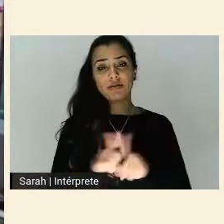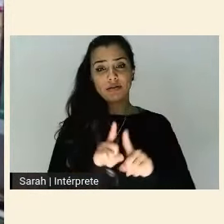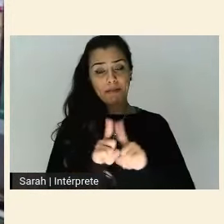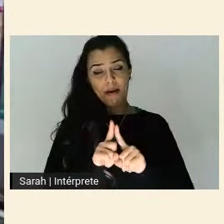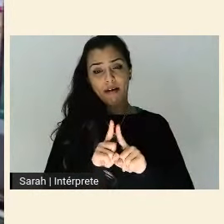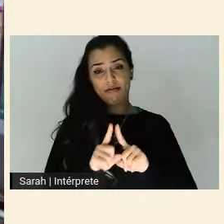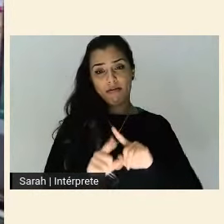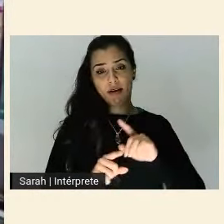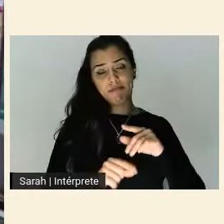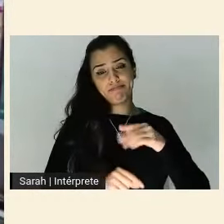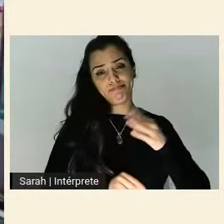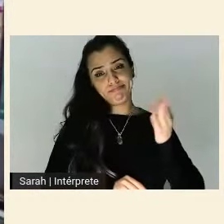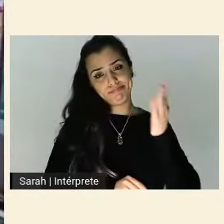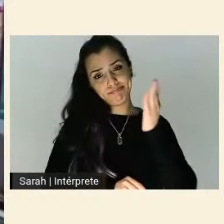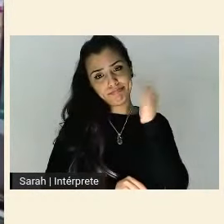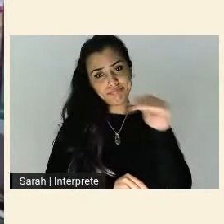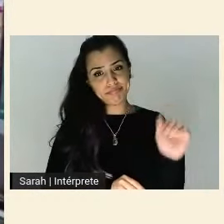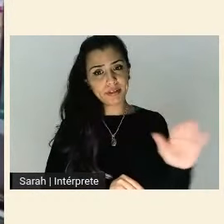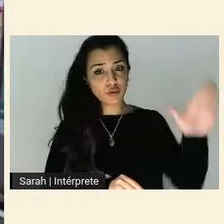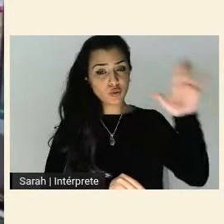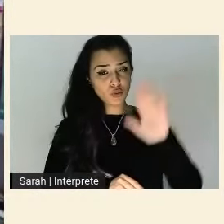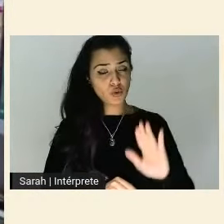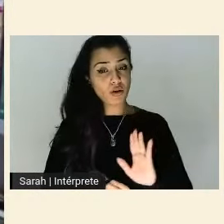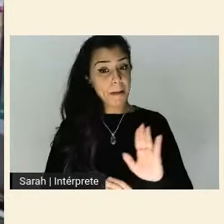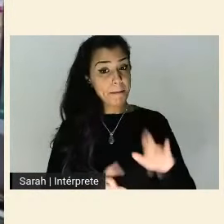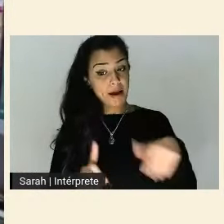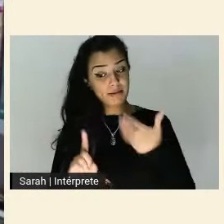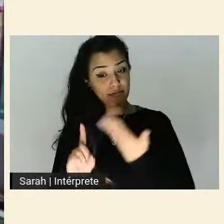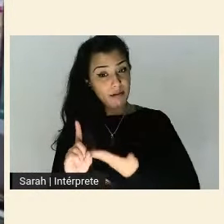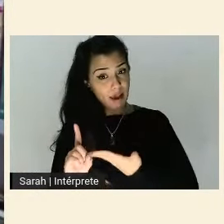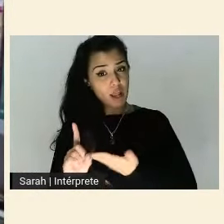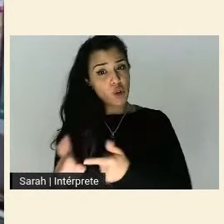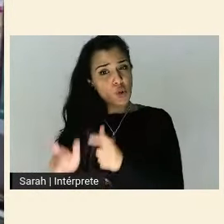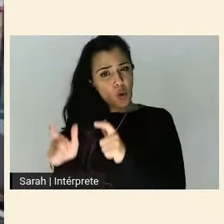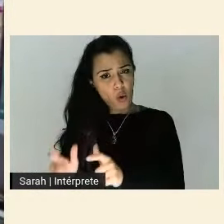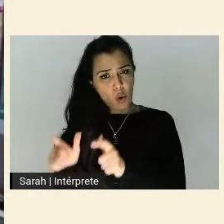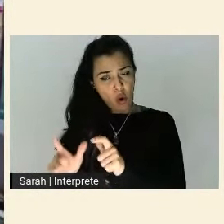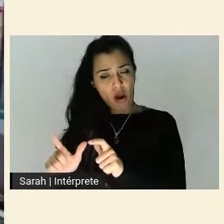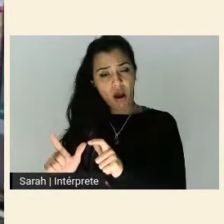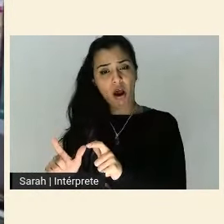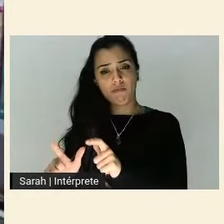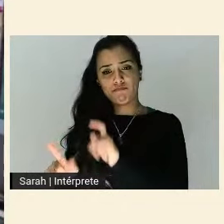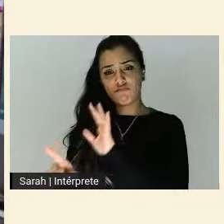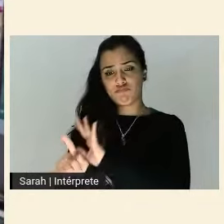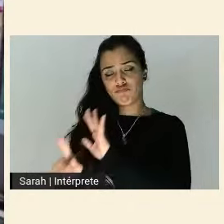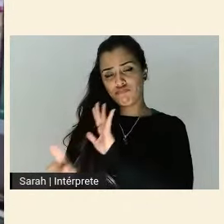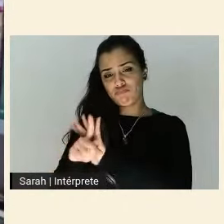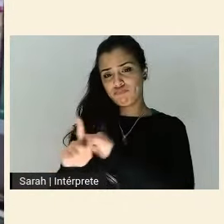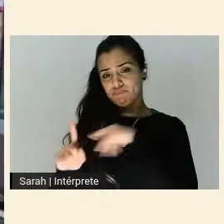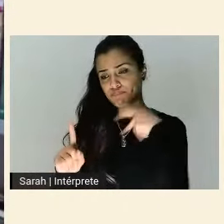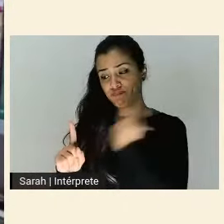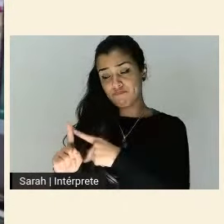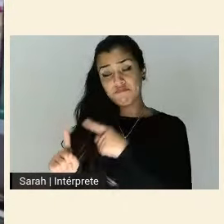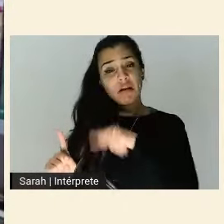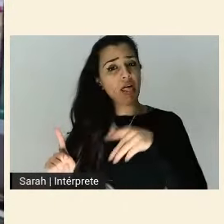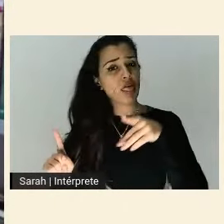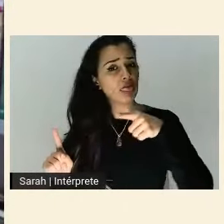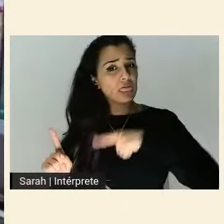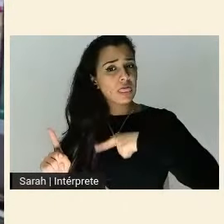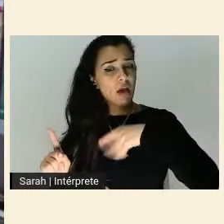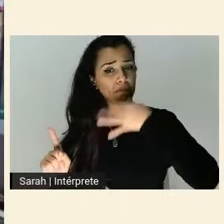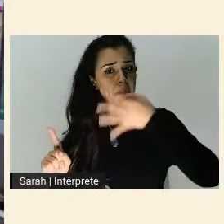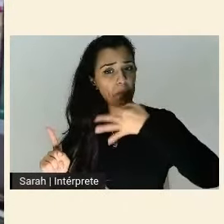Mas a nível local, Joaquim Nojosa é o grande, né, crítico, vamos dizer assim,